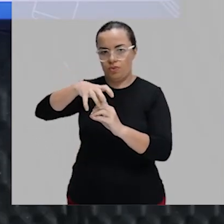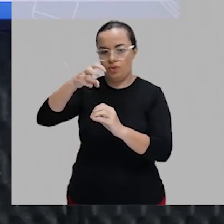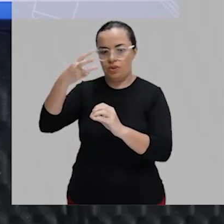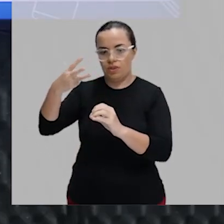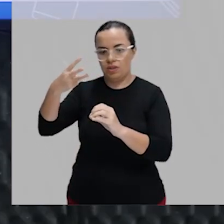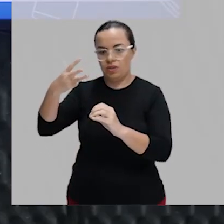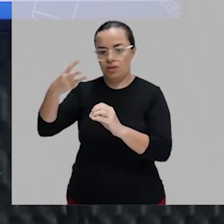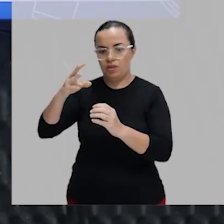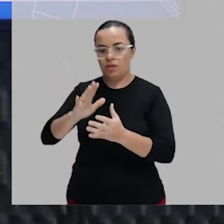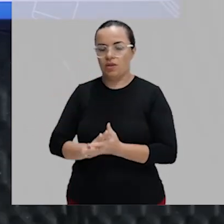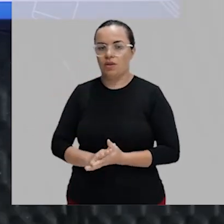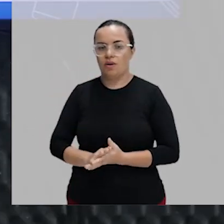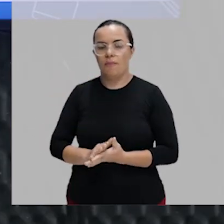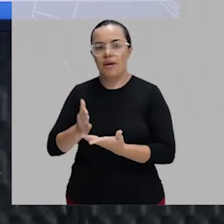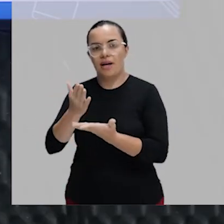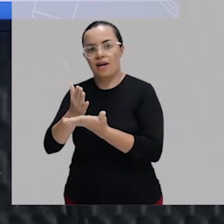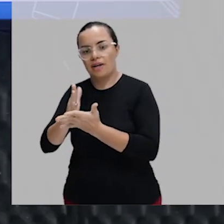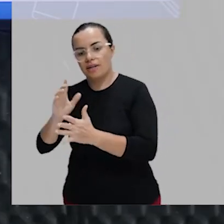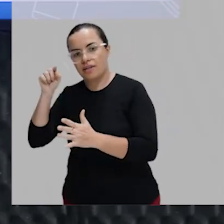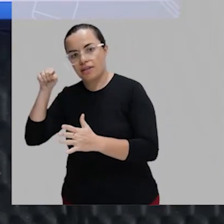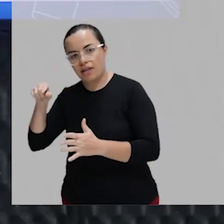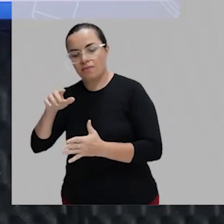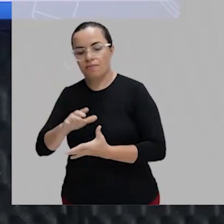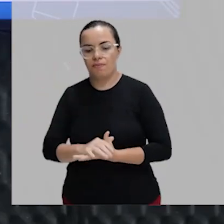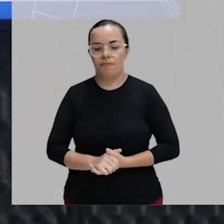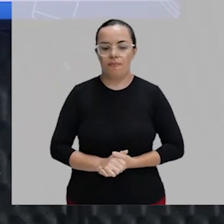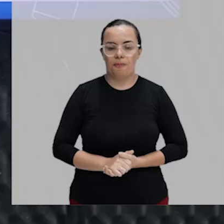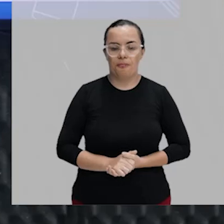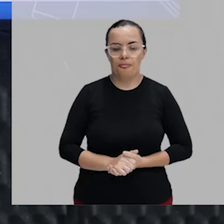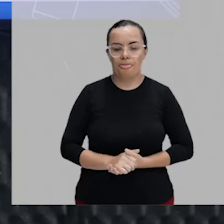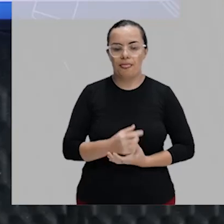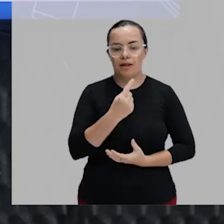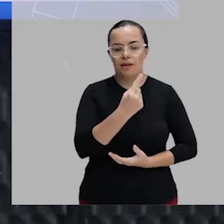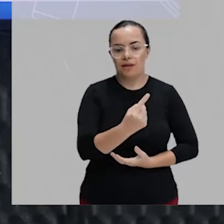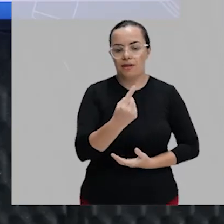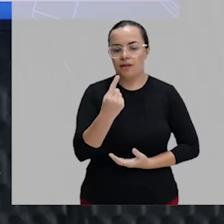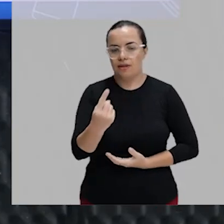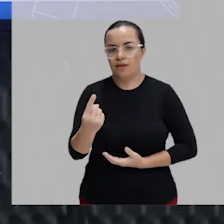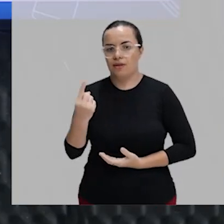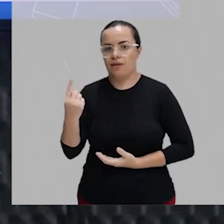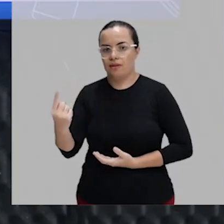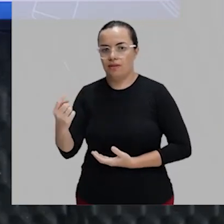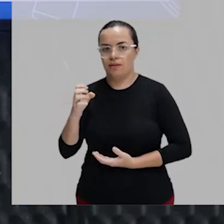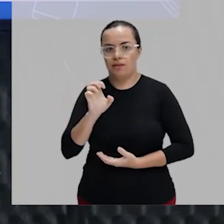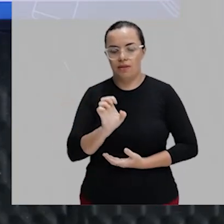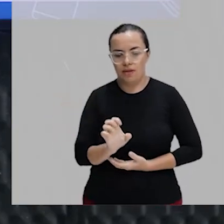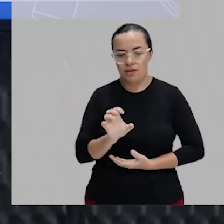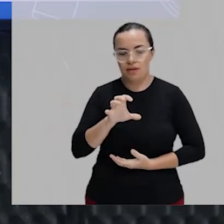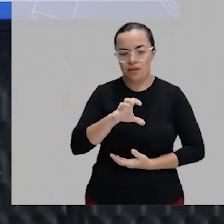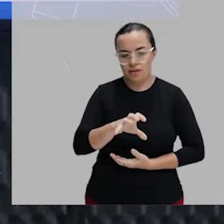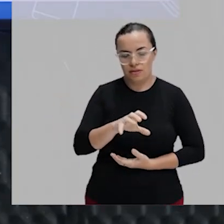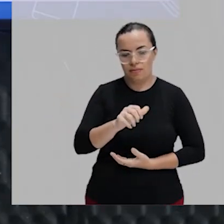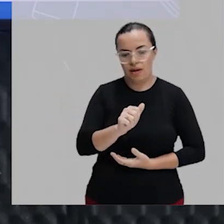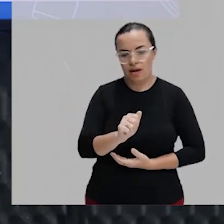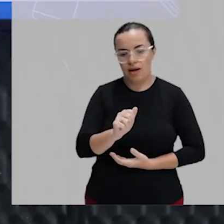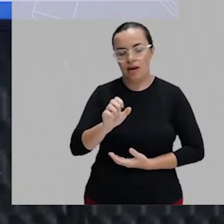enzima B e a enzima C, elas são resultado da ação desses genes aqui, ó. Esse gene aqui,